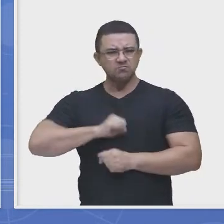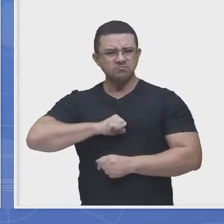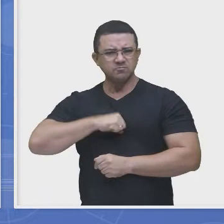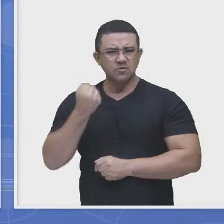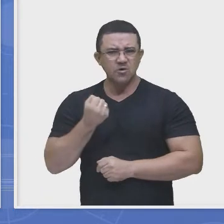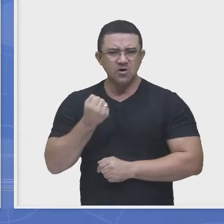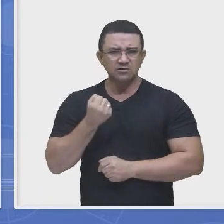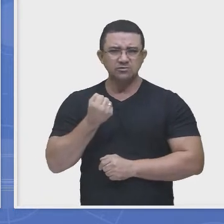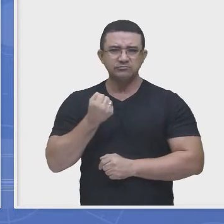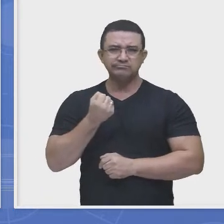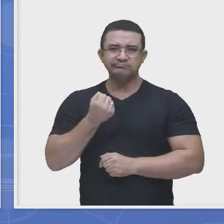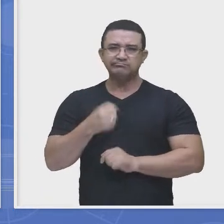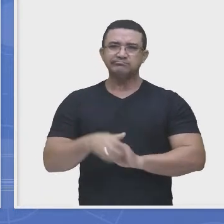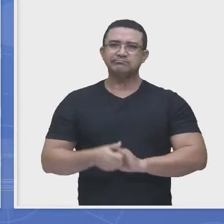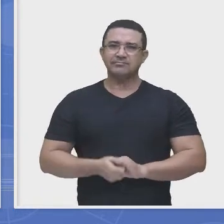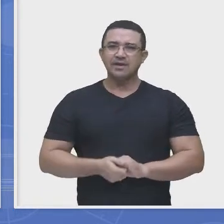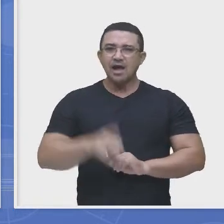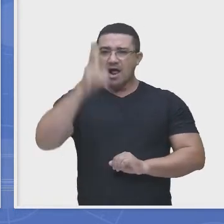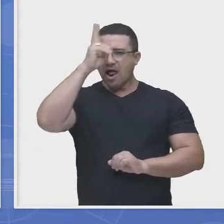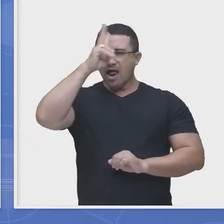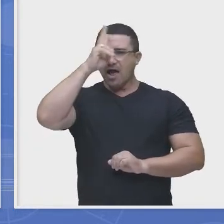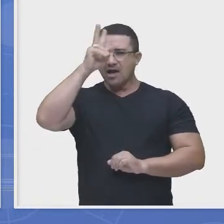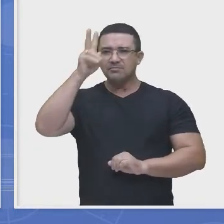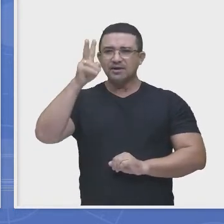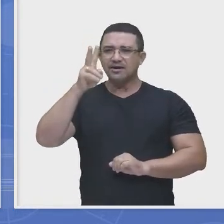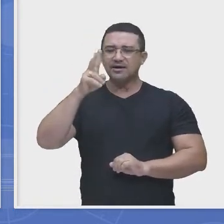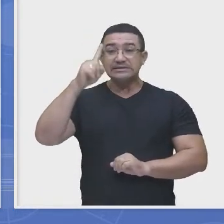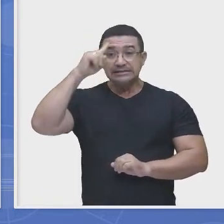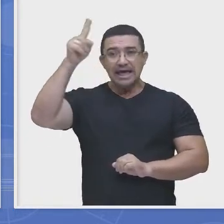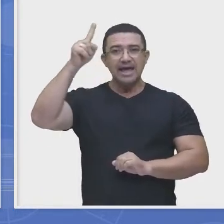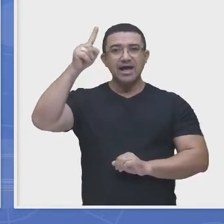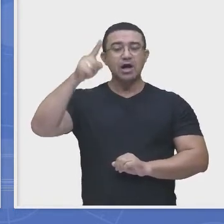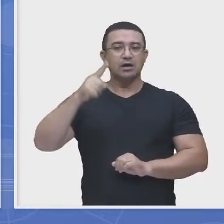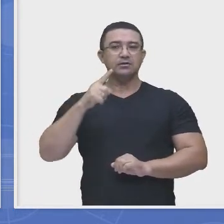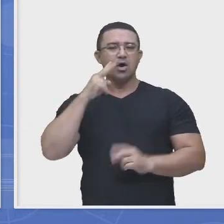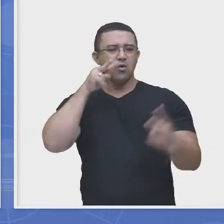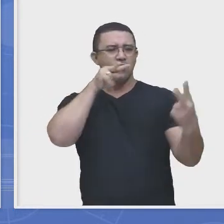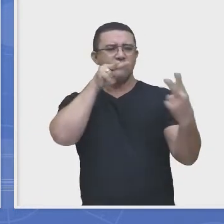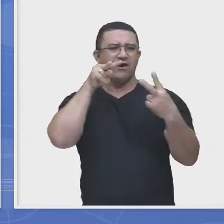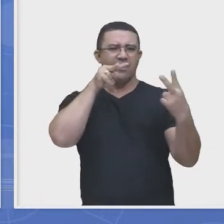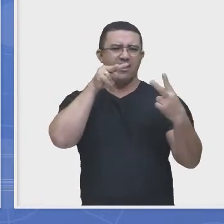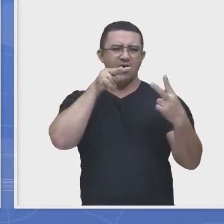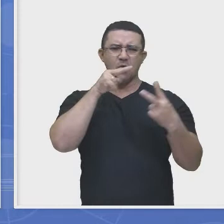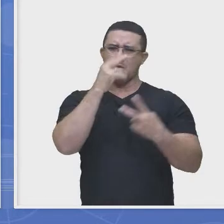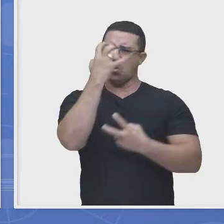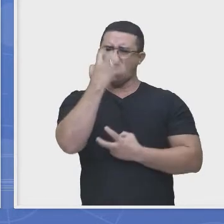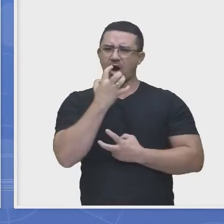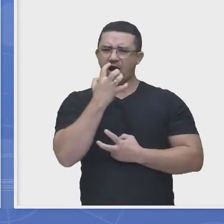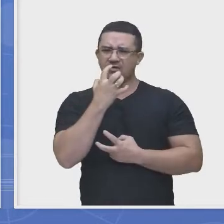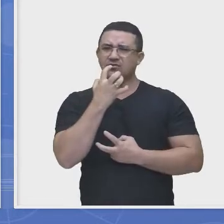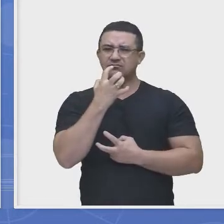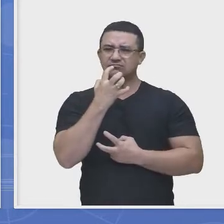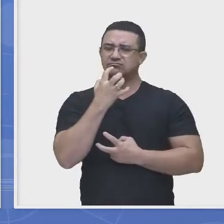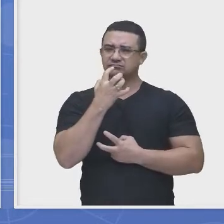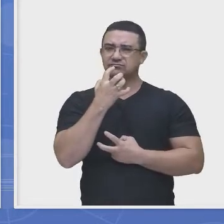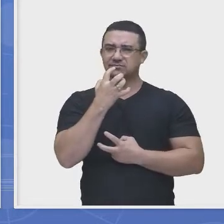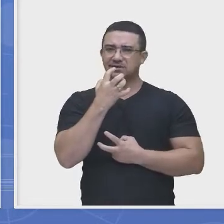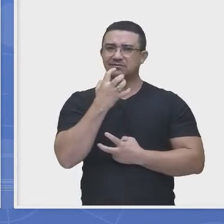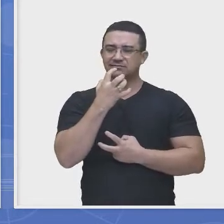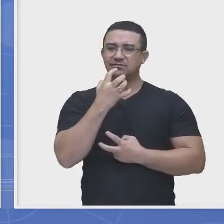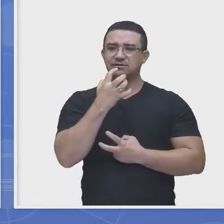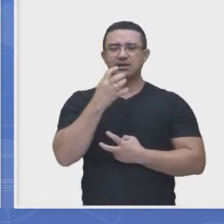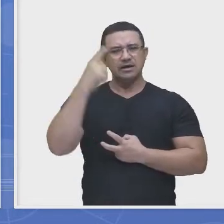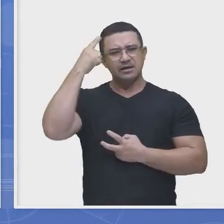vida. Ou seja, lembram daquele ditado, aquela ideia, olho por olho, dente por dente? Aqui a gente tem essa relação de